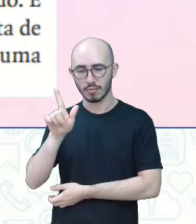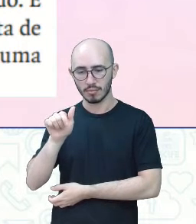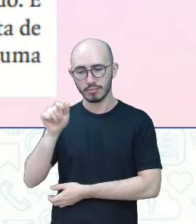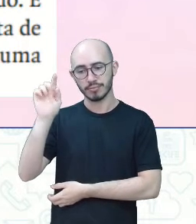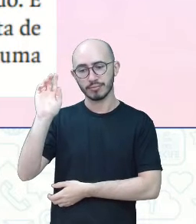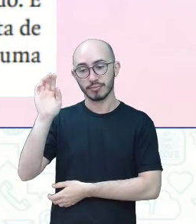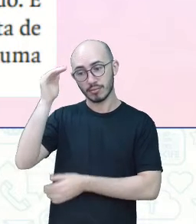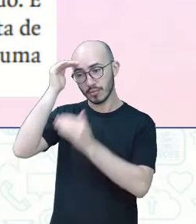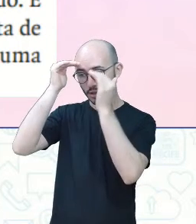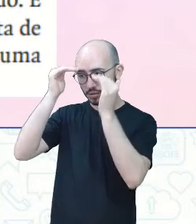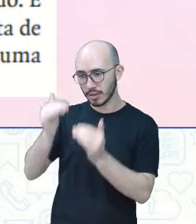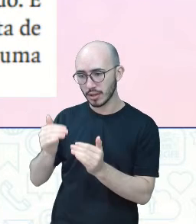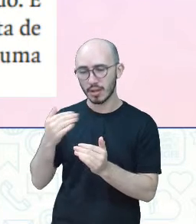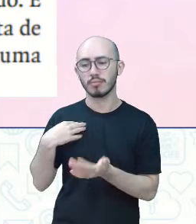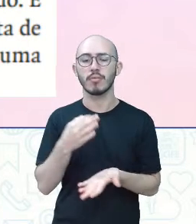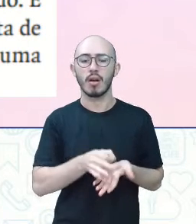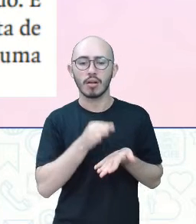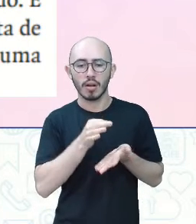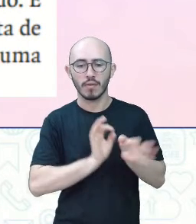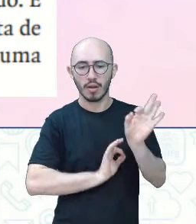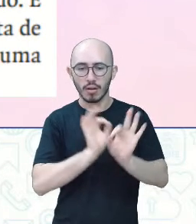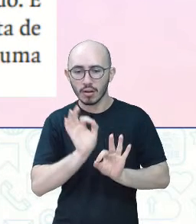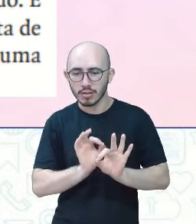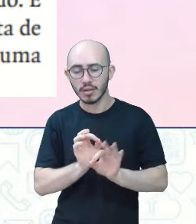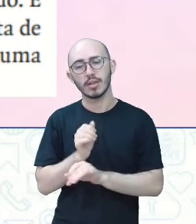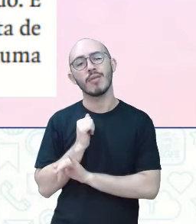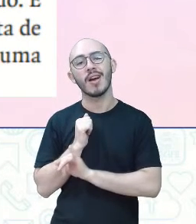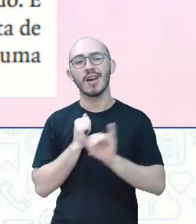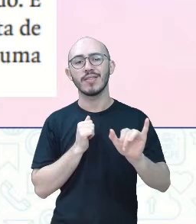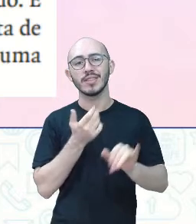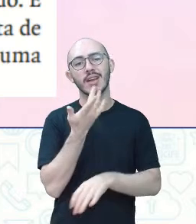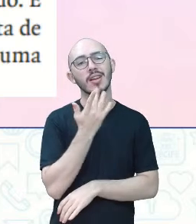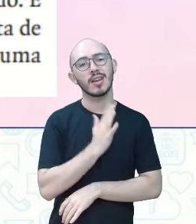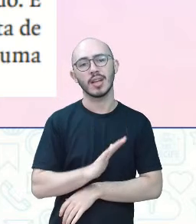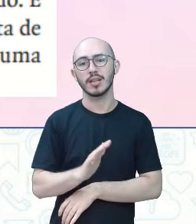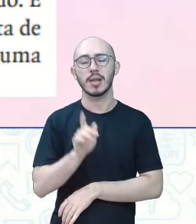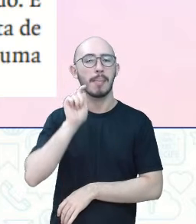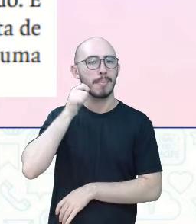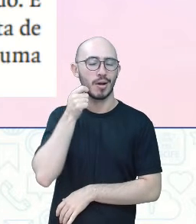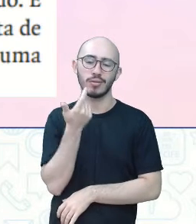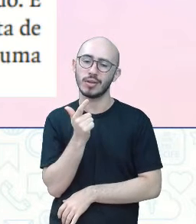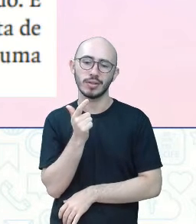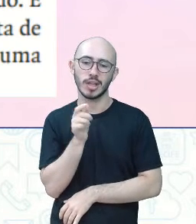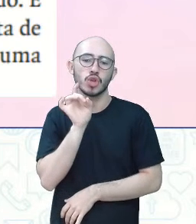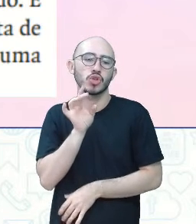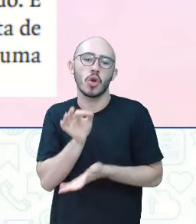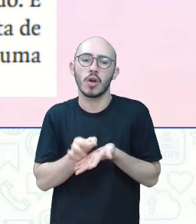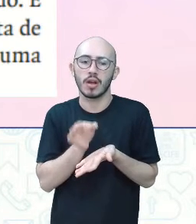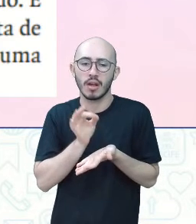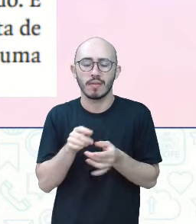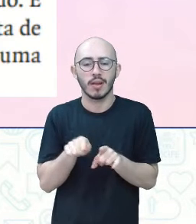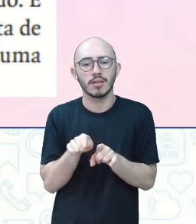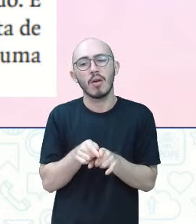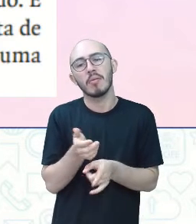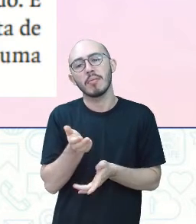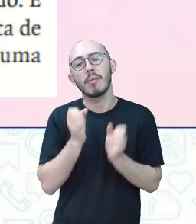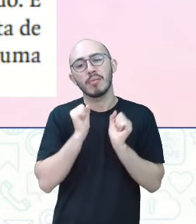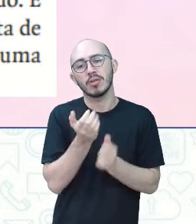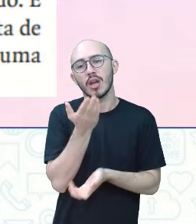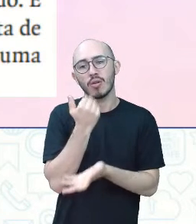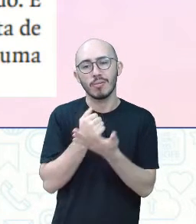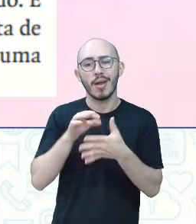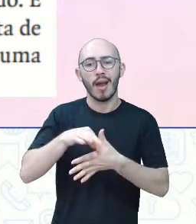o café, avisei as crianças que não tinha pão, que tomassem café simples e comessem carne com farinha. Eu